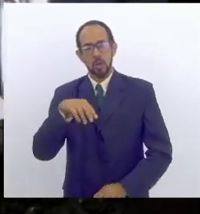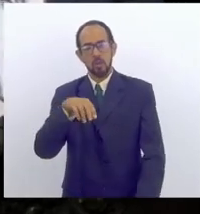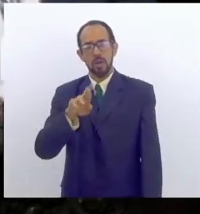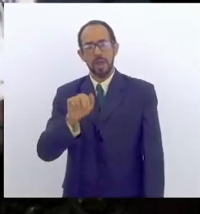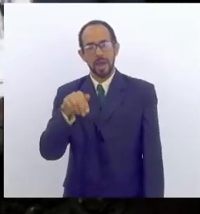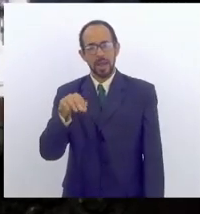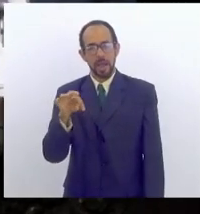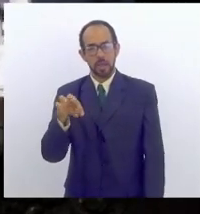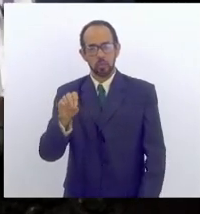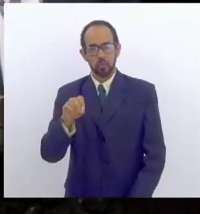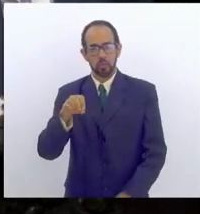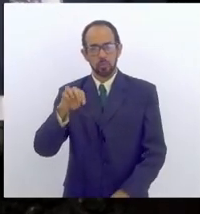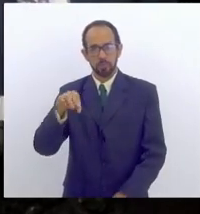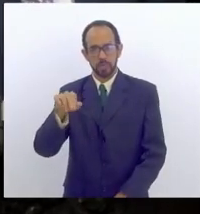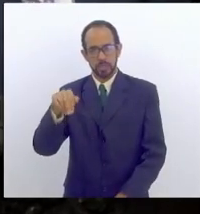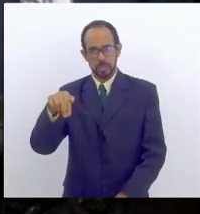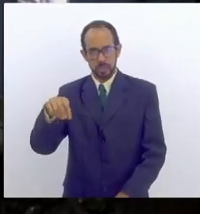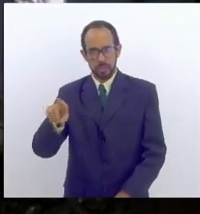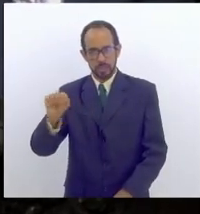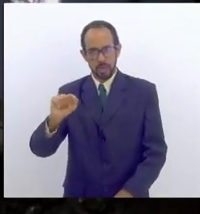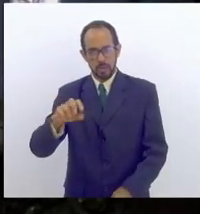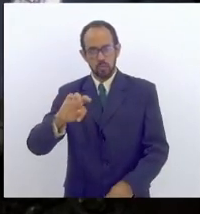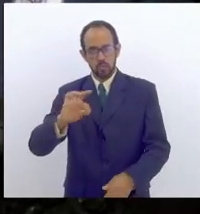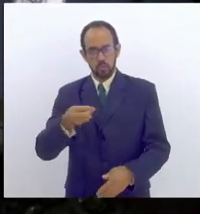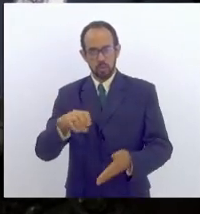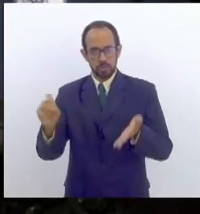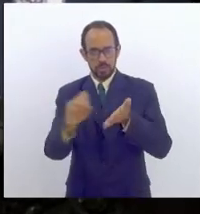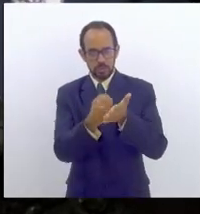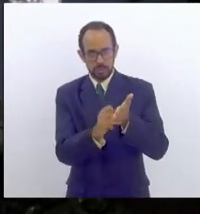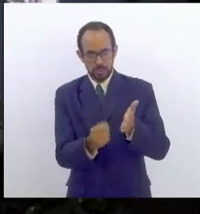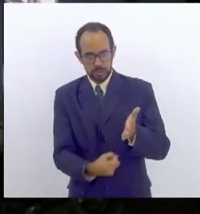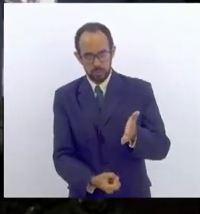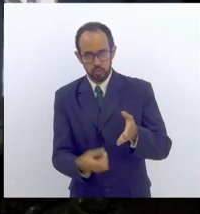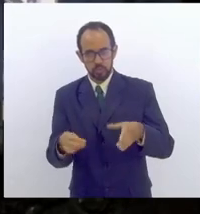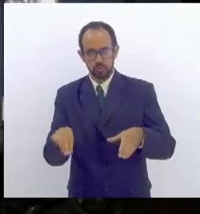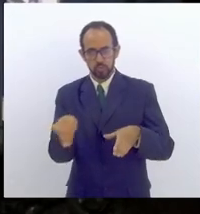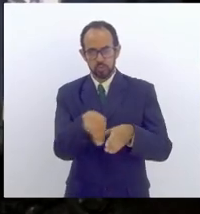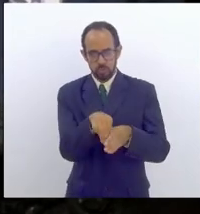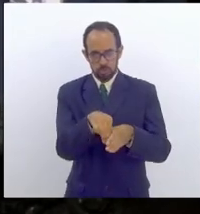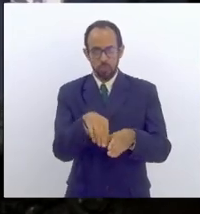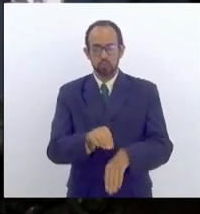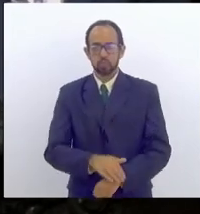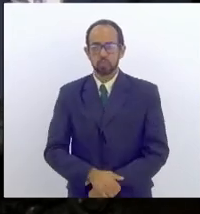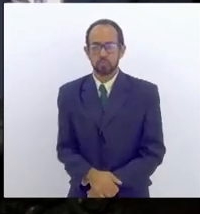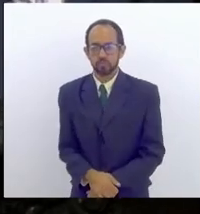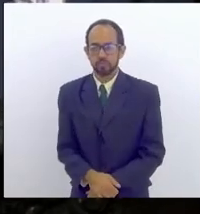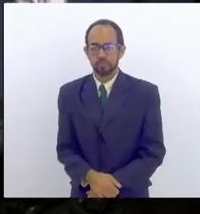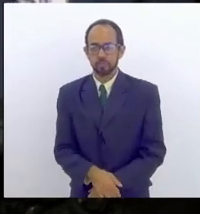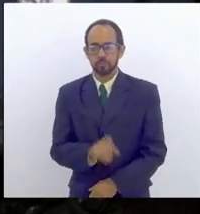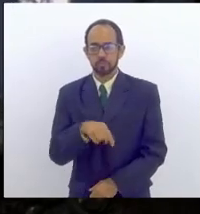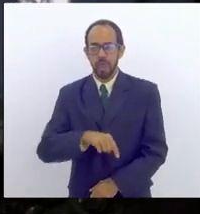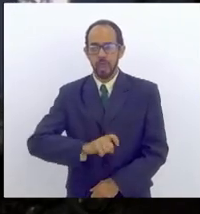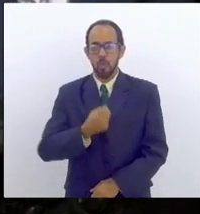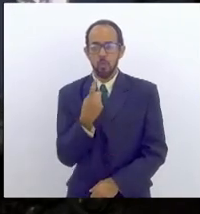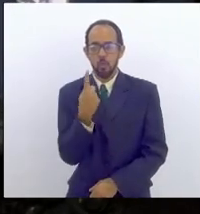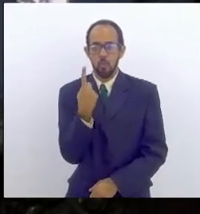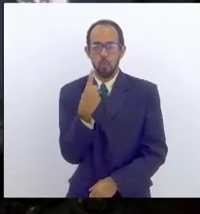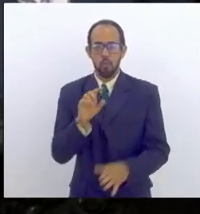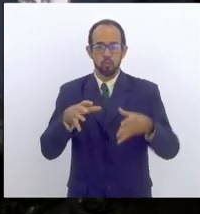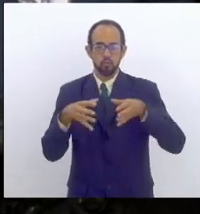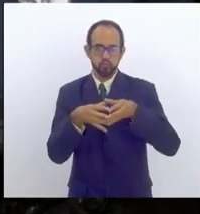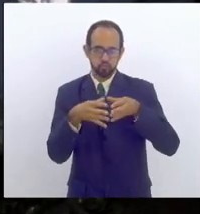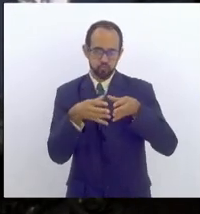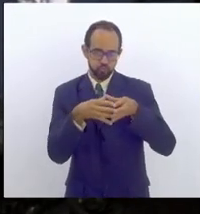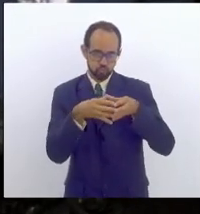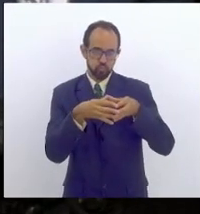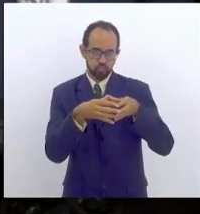devidamente com a assinatura de todos os membros. É chapa única. Apesar de ser chapa